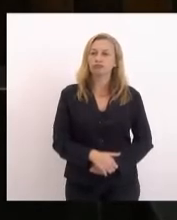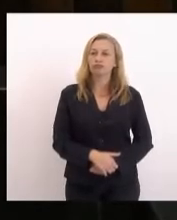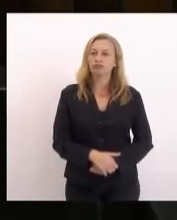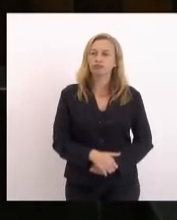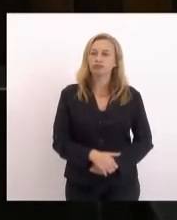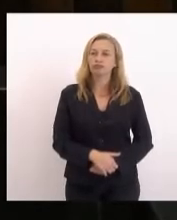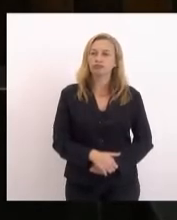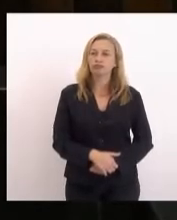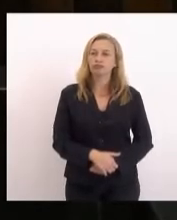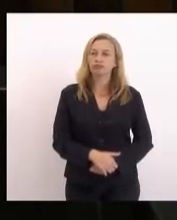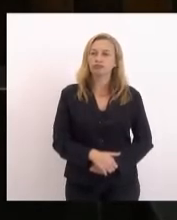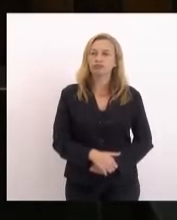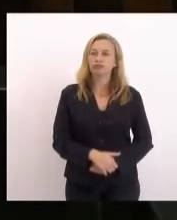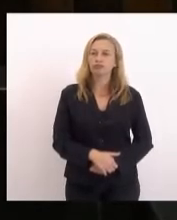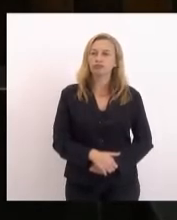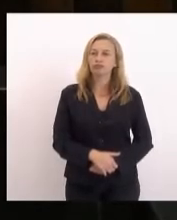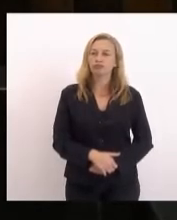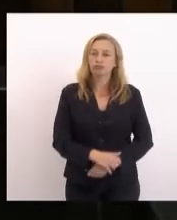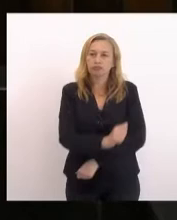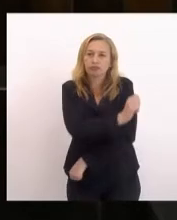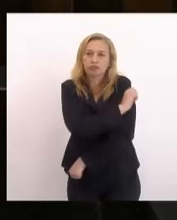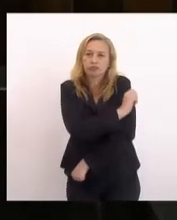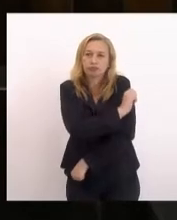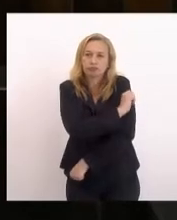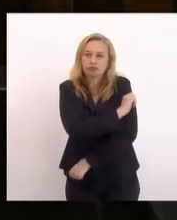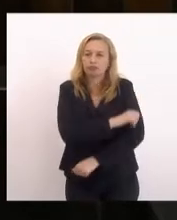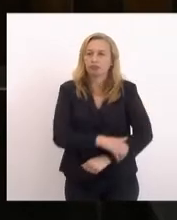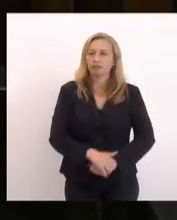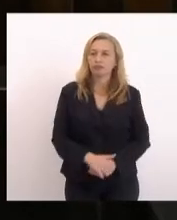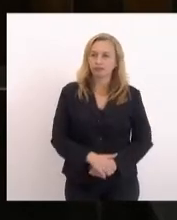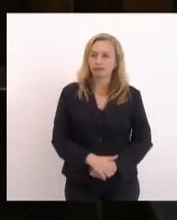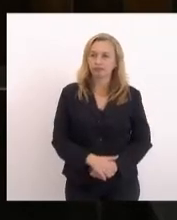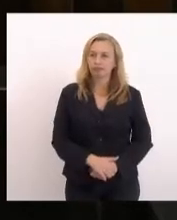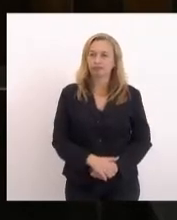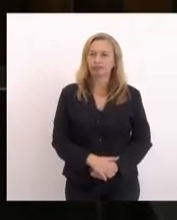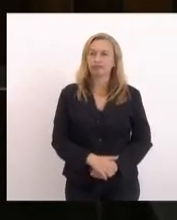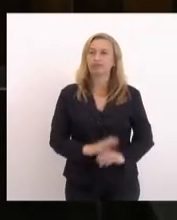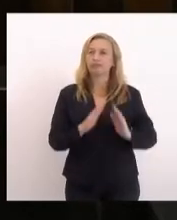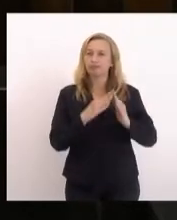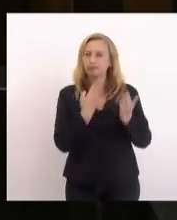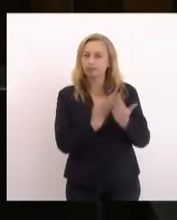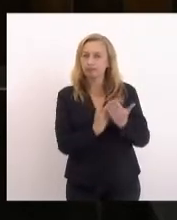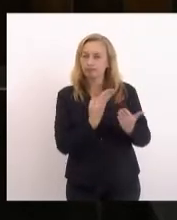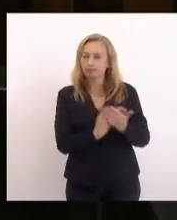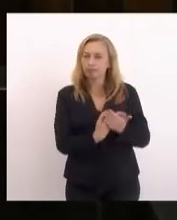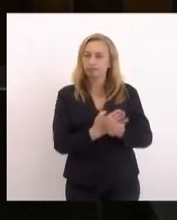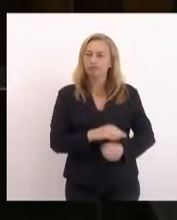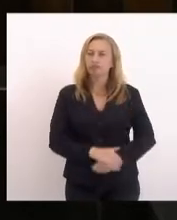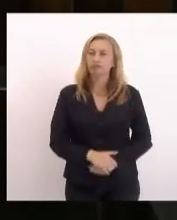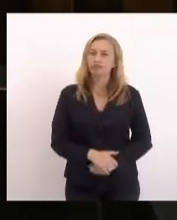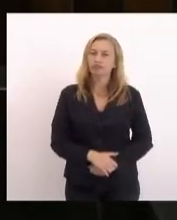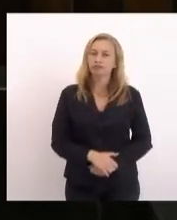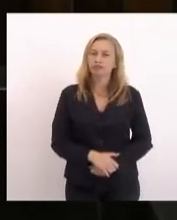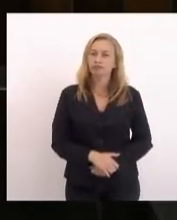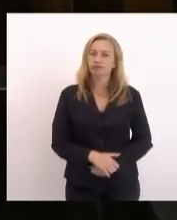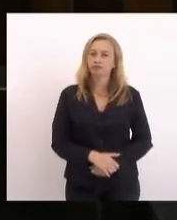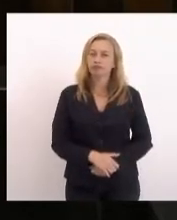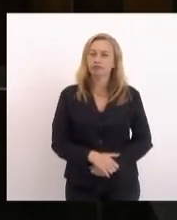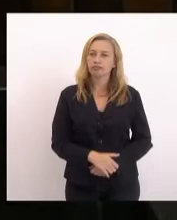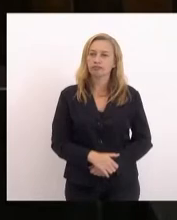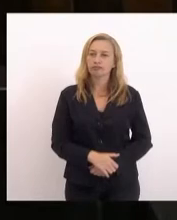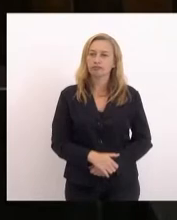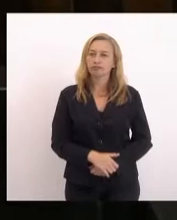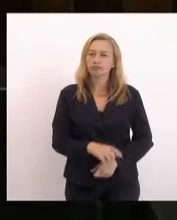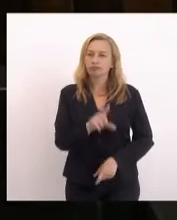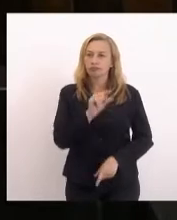dará nos alunos de sua respectiva escola, por critérios